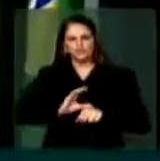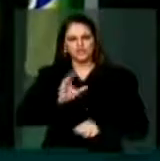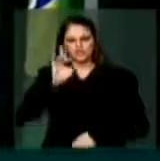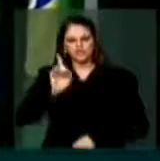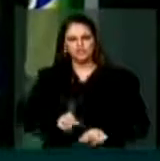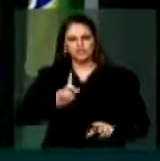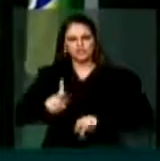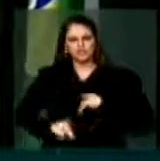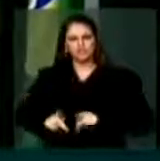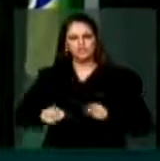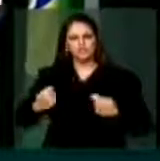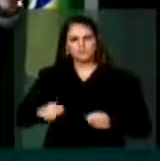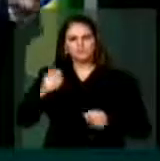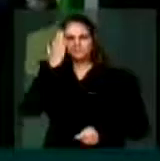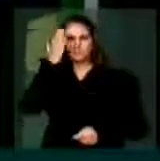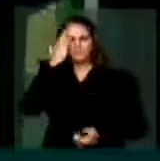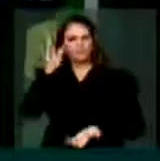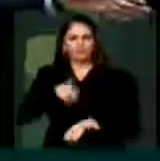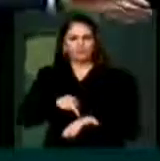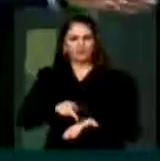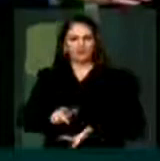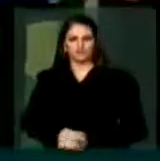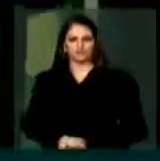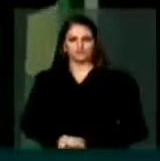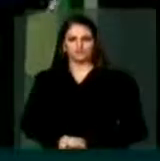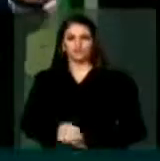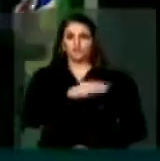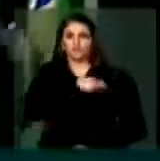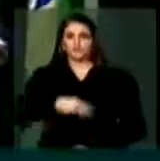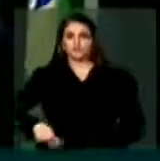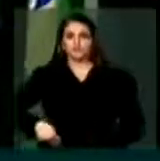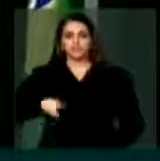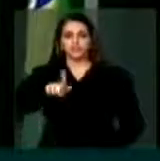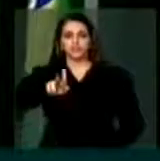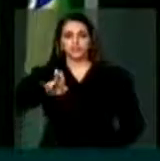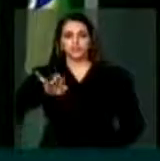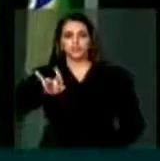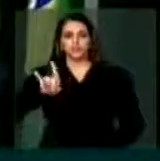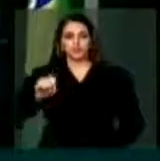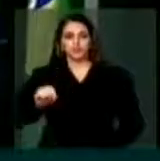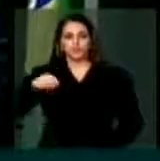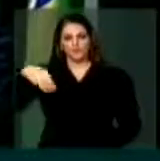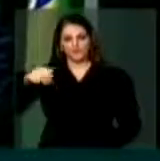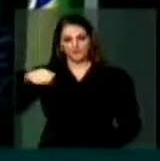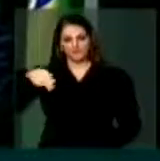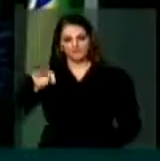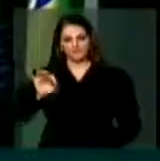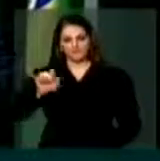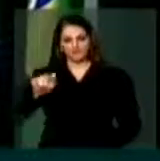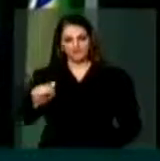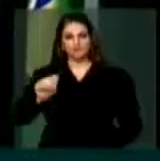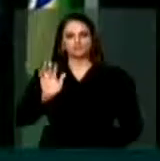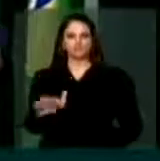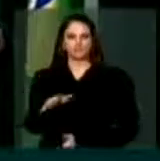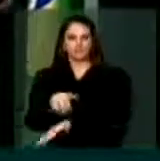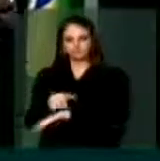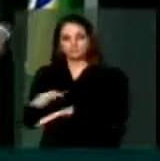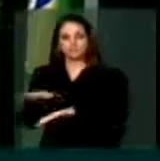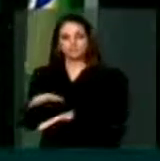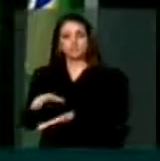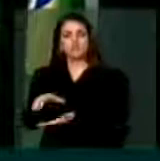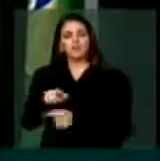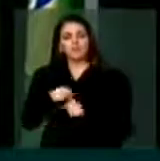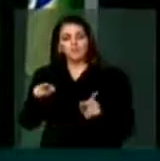não é só isso. O ministro da Fazenda, já demissionário, o senhor Guido Mantega, que deve ser substituído nos próximos dias, já disse